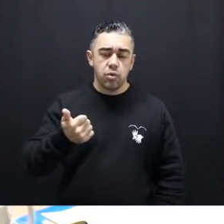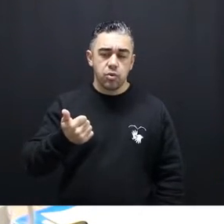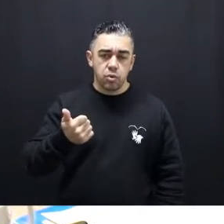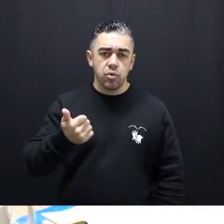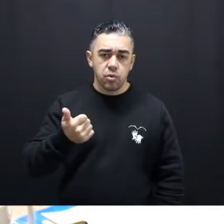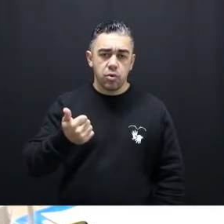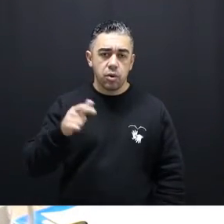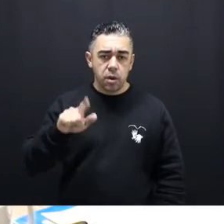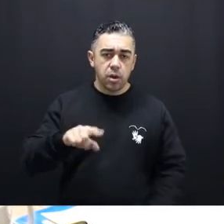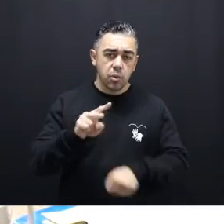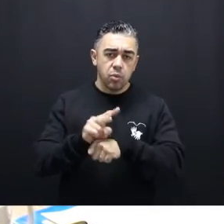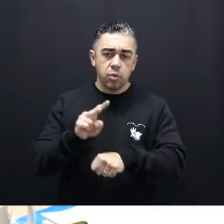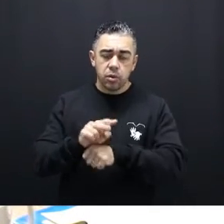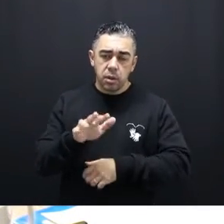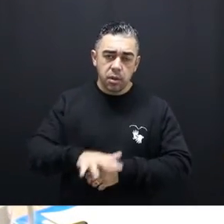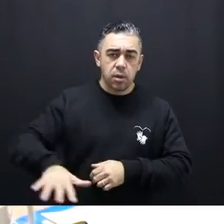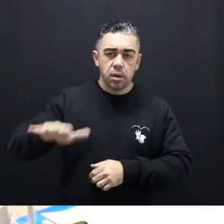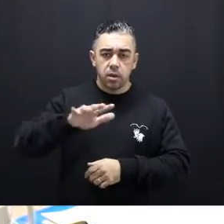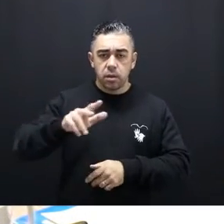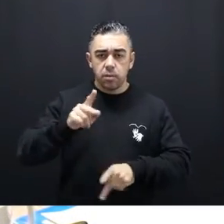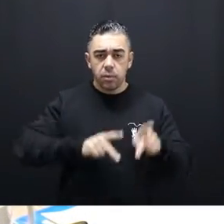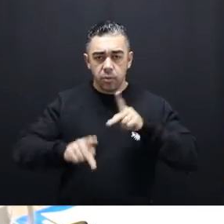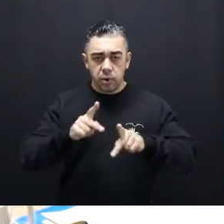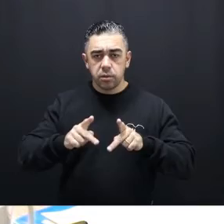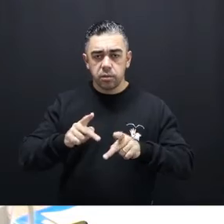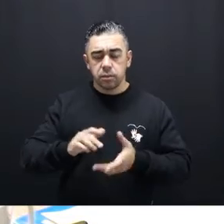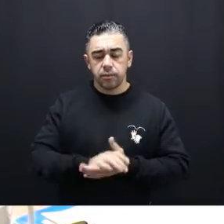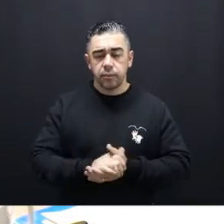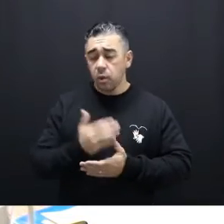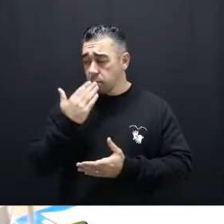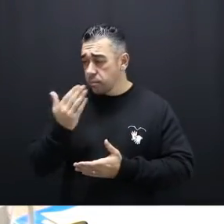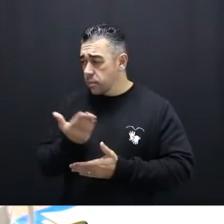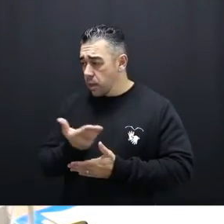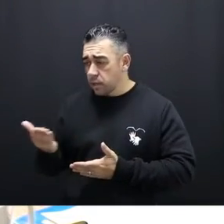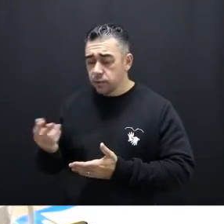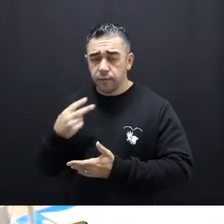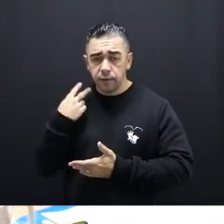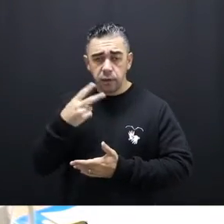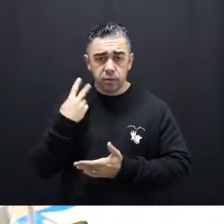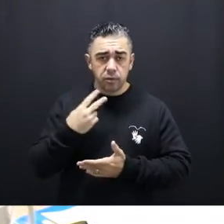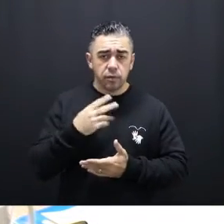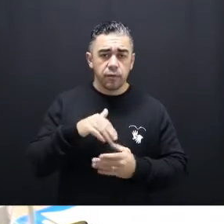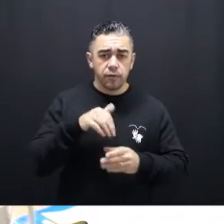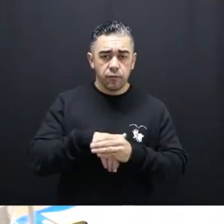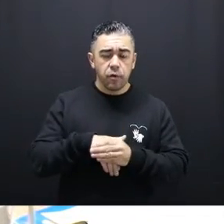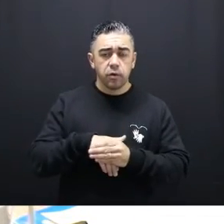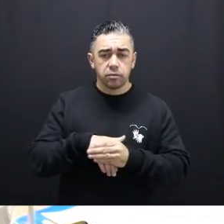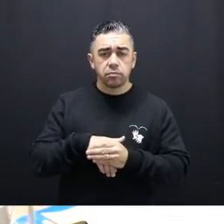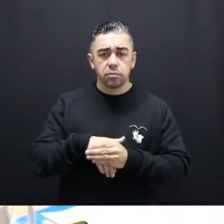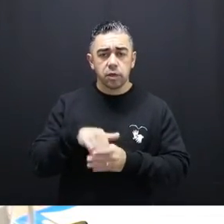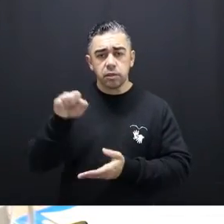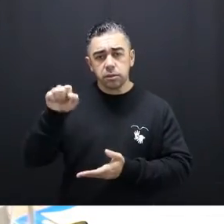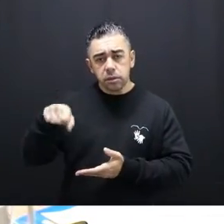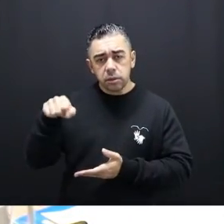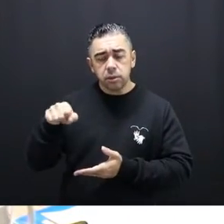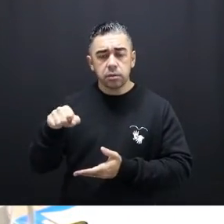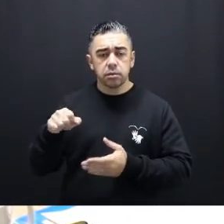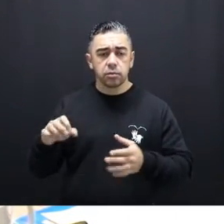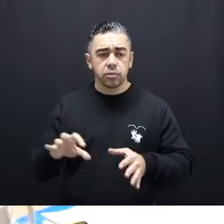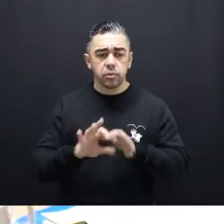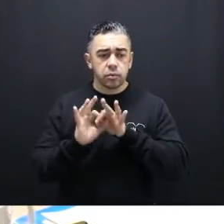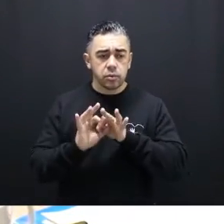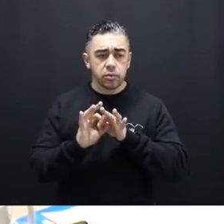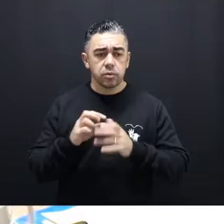isso também ao cuidado à saúde mental das pessoas Então peça aos nobres vereadores é que voltem favorável para